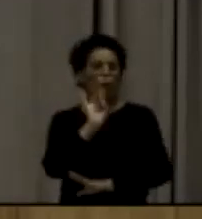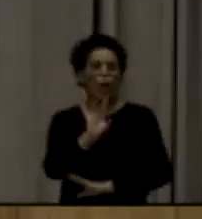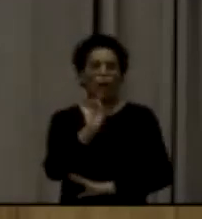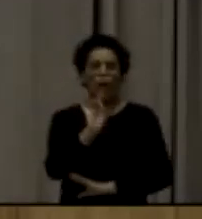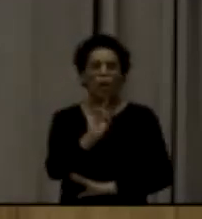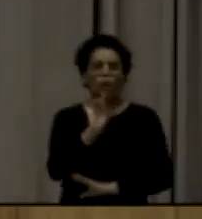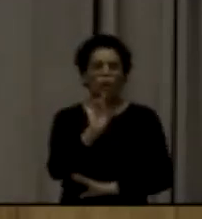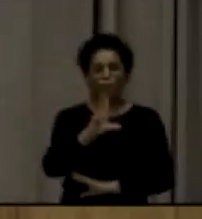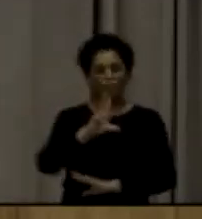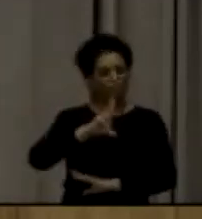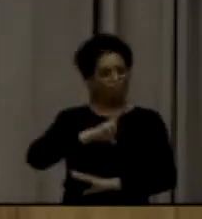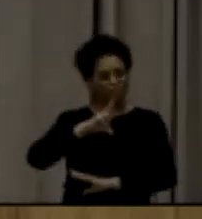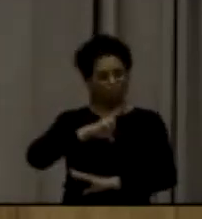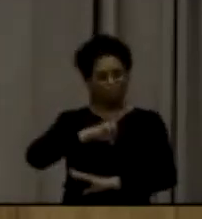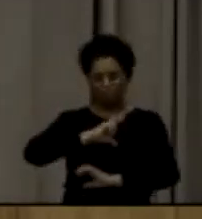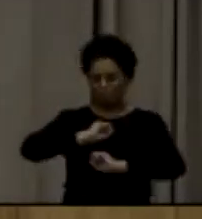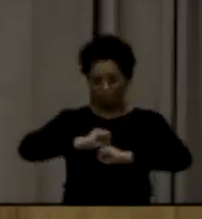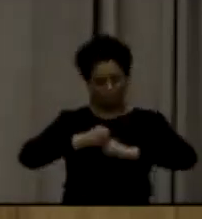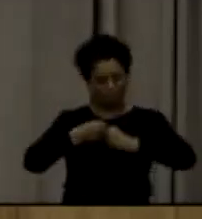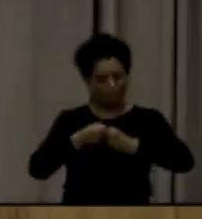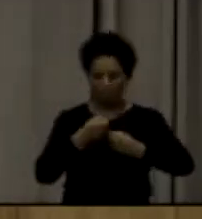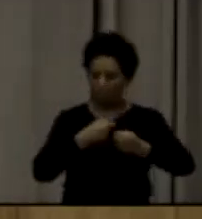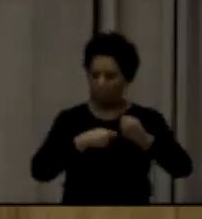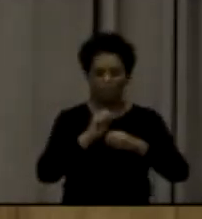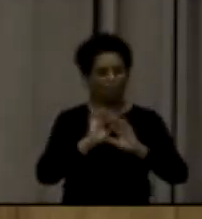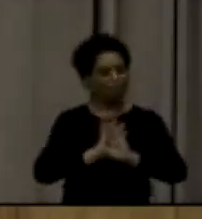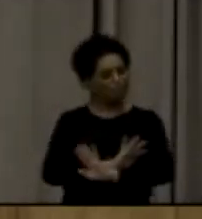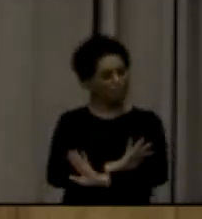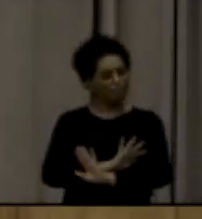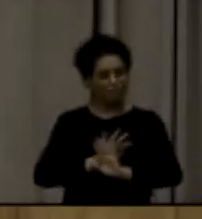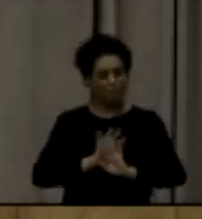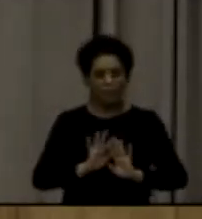um mercado de privatização, de fortalecer o mercado.